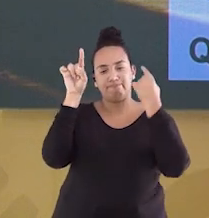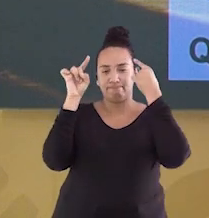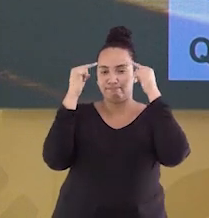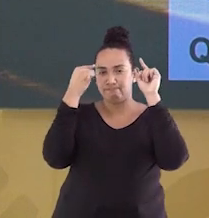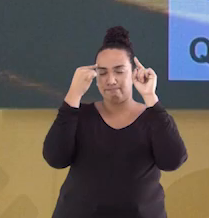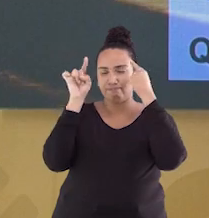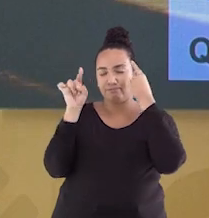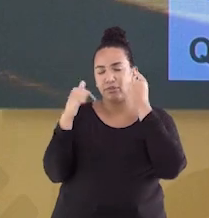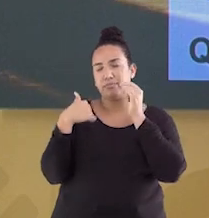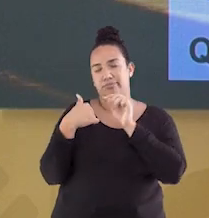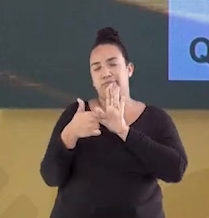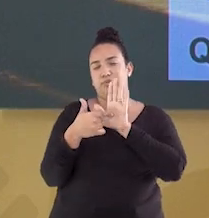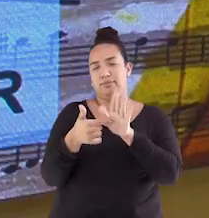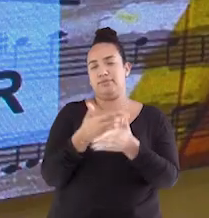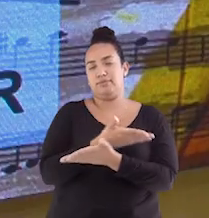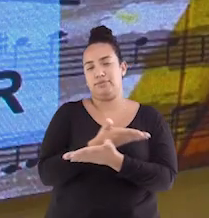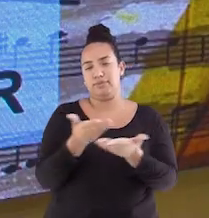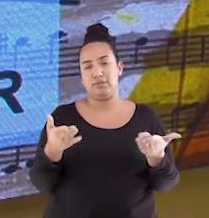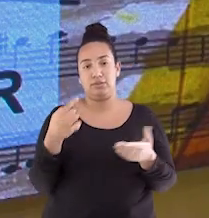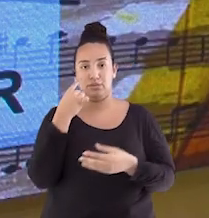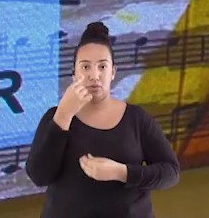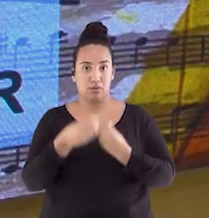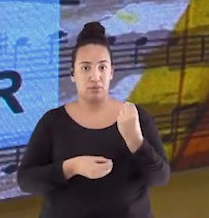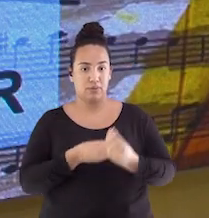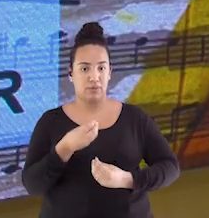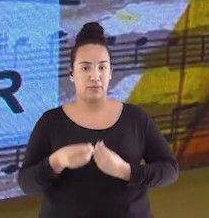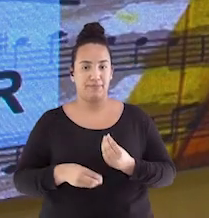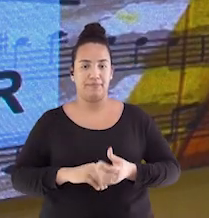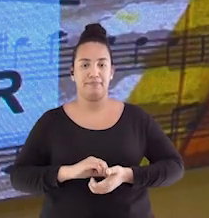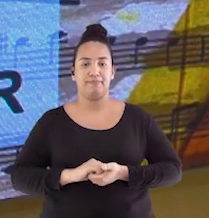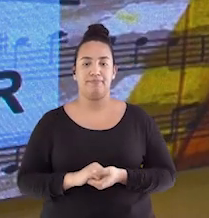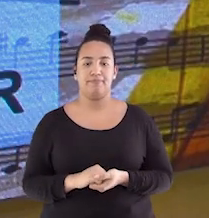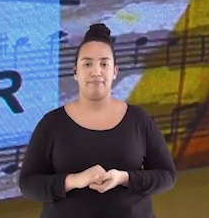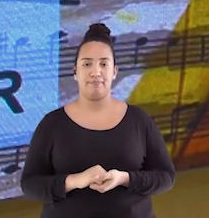pra mostrar pra vocês, né? Mais ou menos assim, ó.